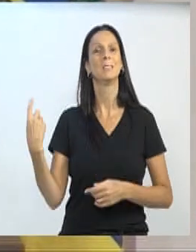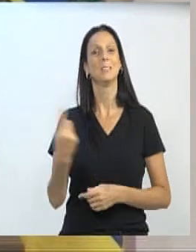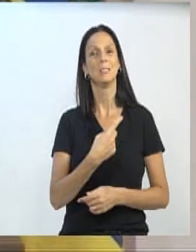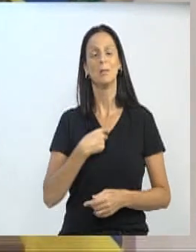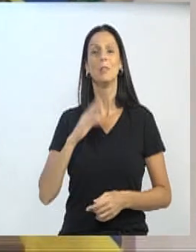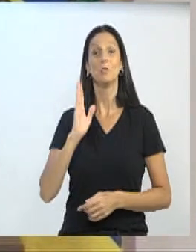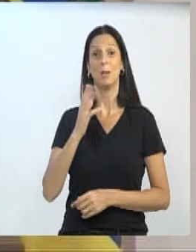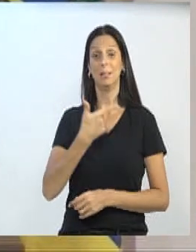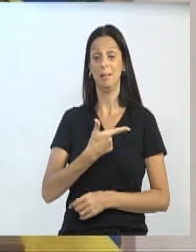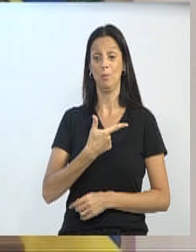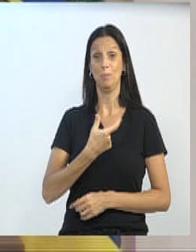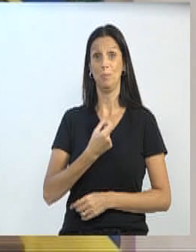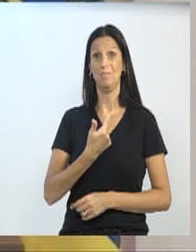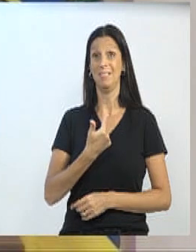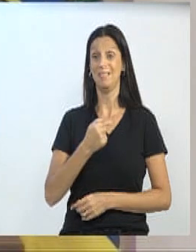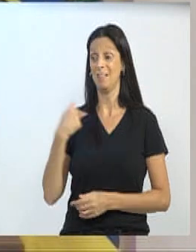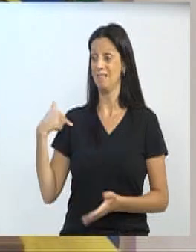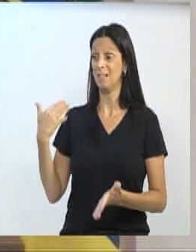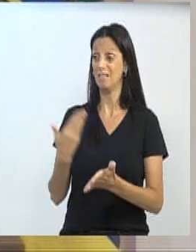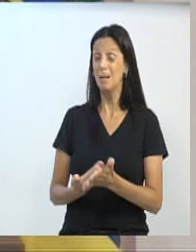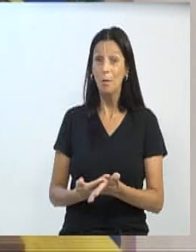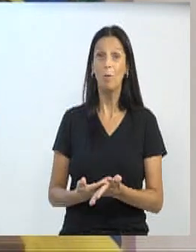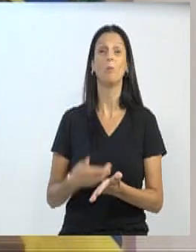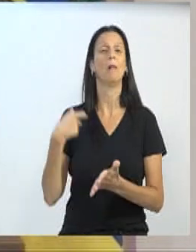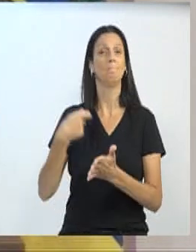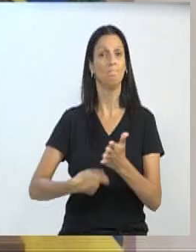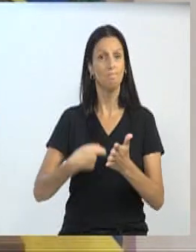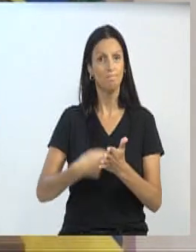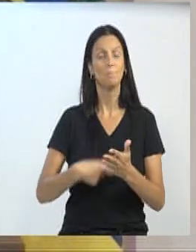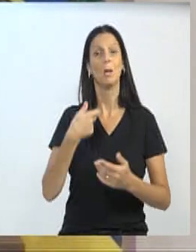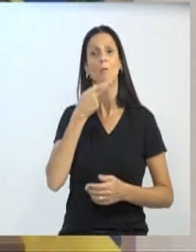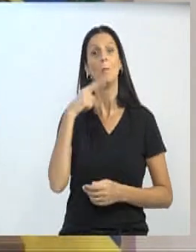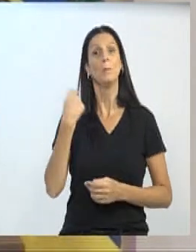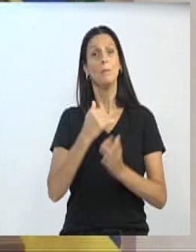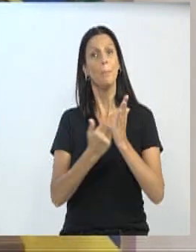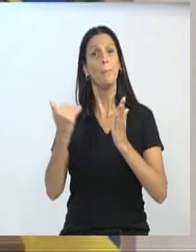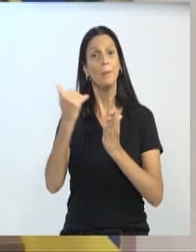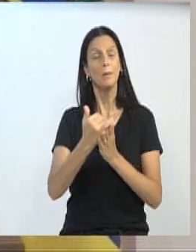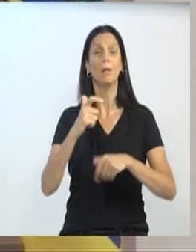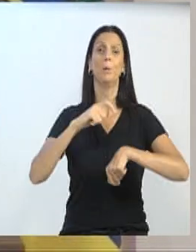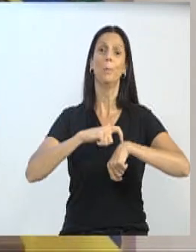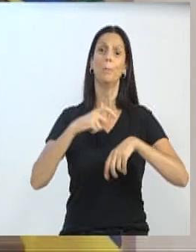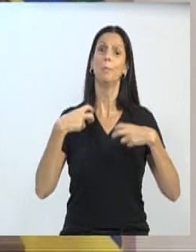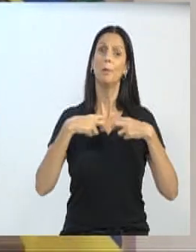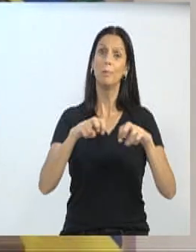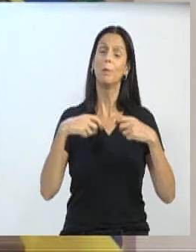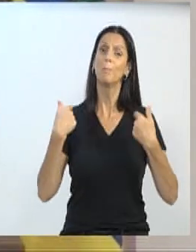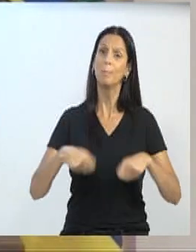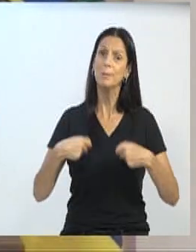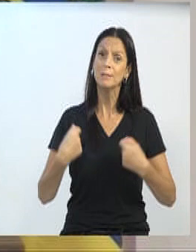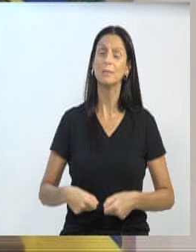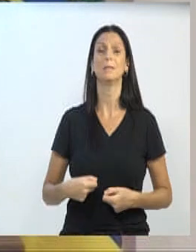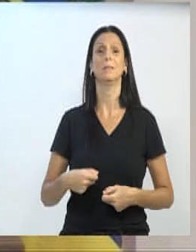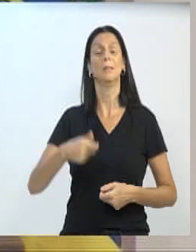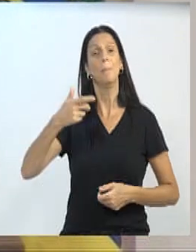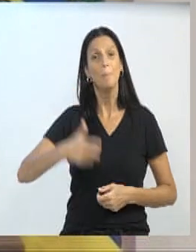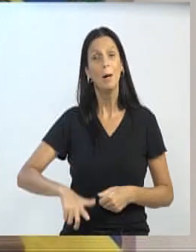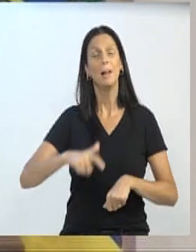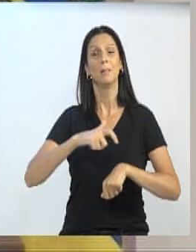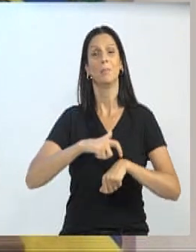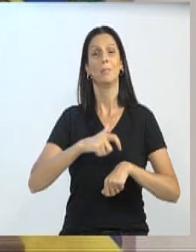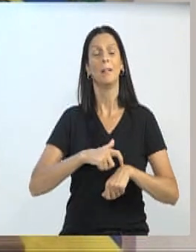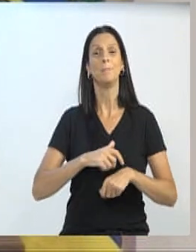desde 2017 falando da Ampliação de horário dos ônibus precisa gerar esta oferta depois